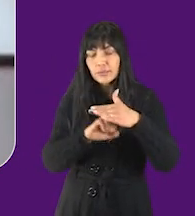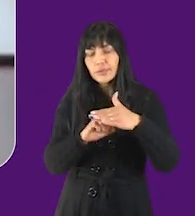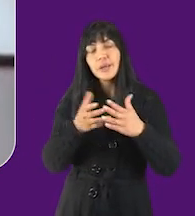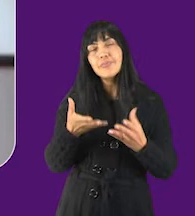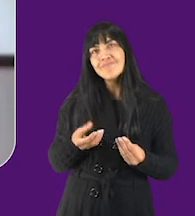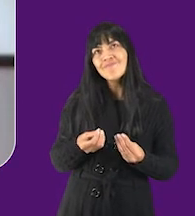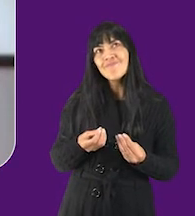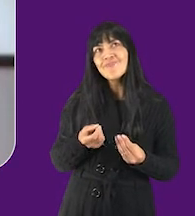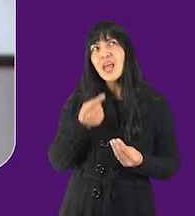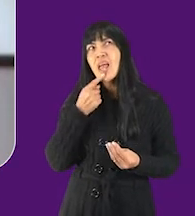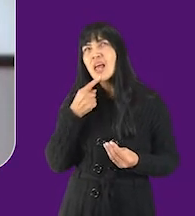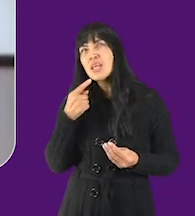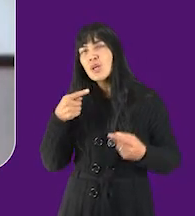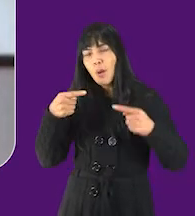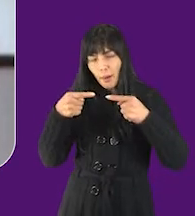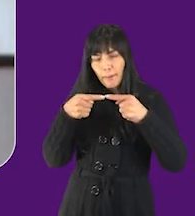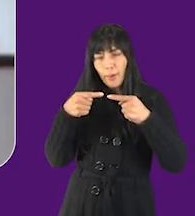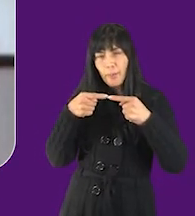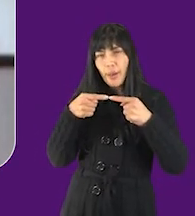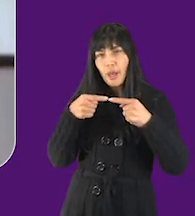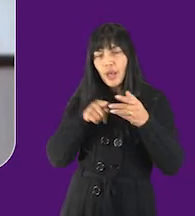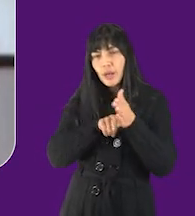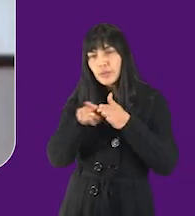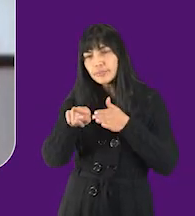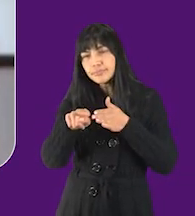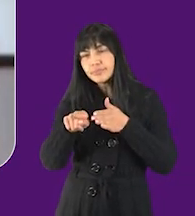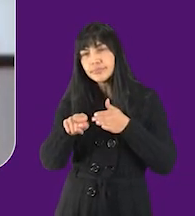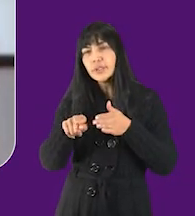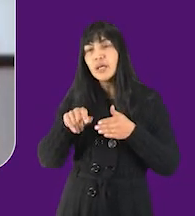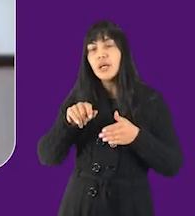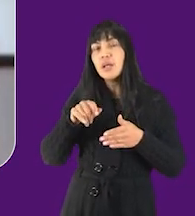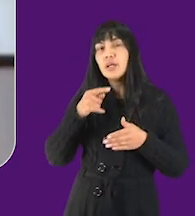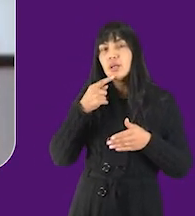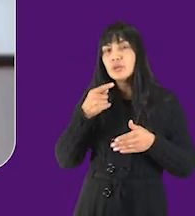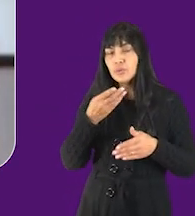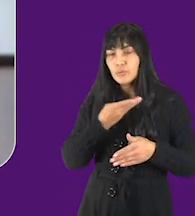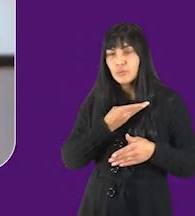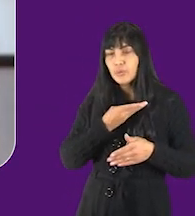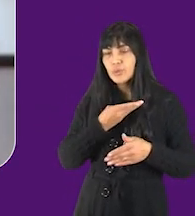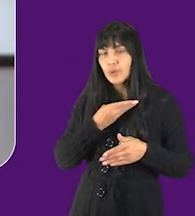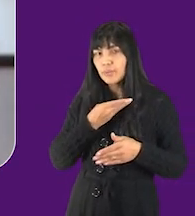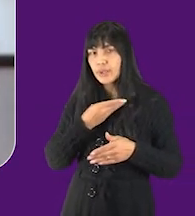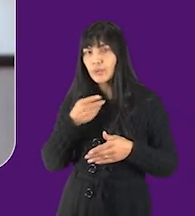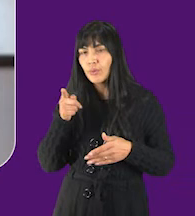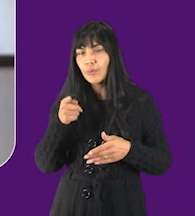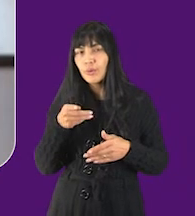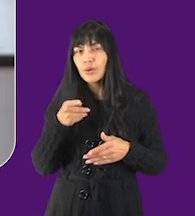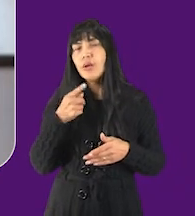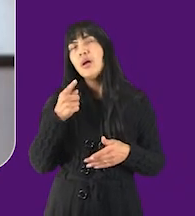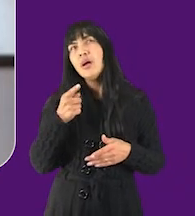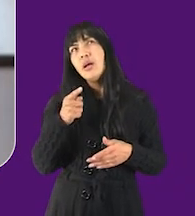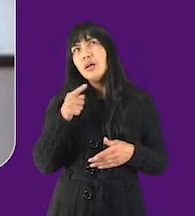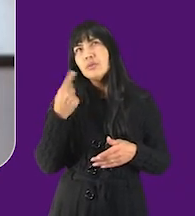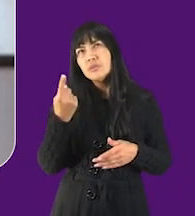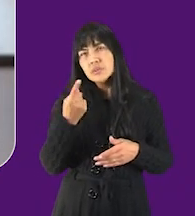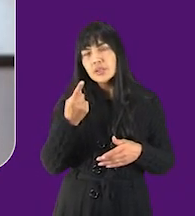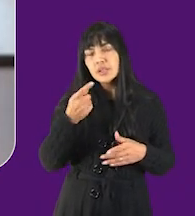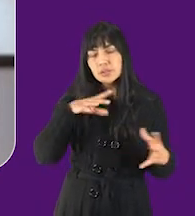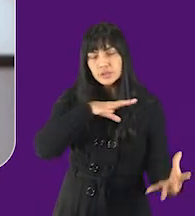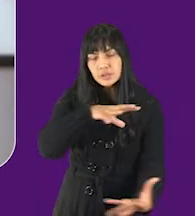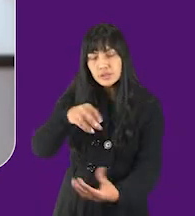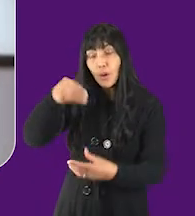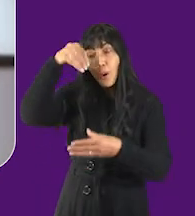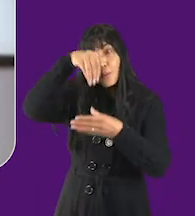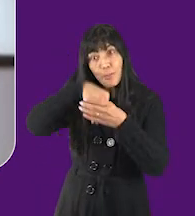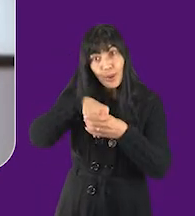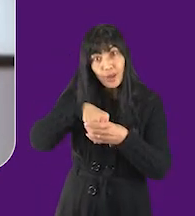Pak. E aí, casando um pouco com a pergunta do quadrado, vocês estão no mundo inteiro,